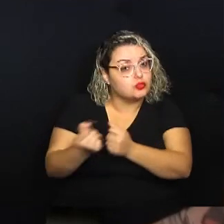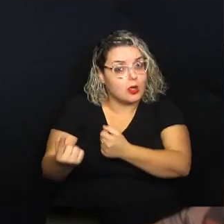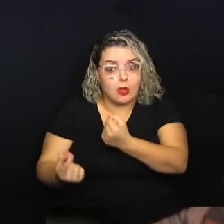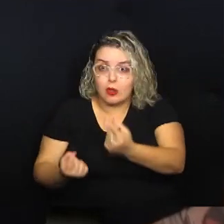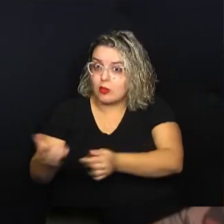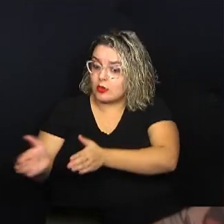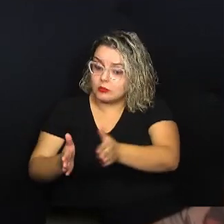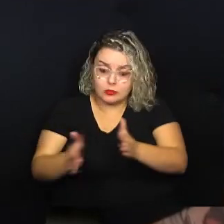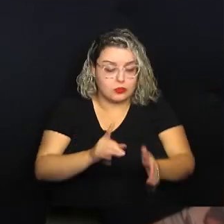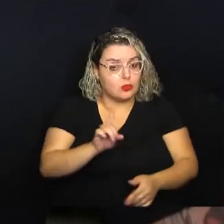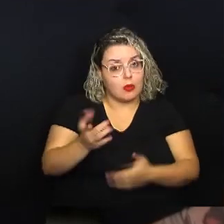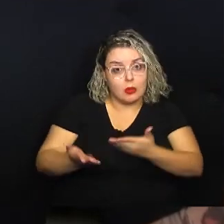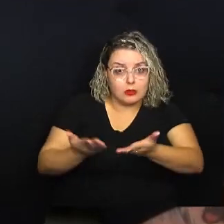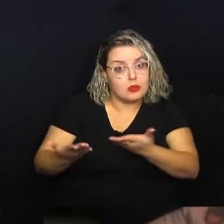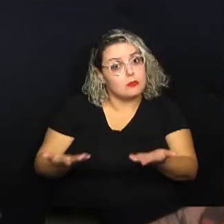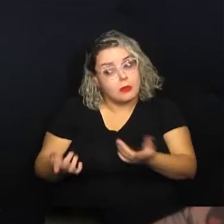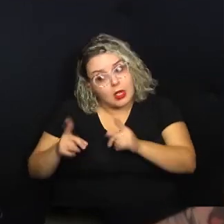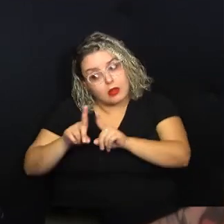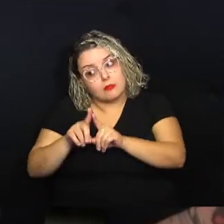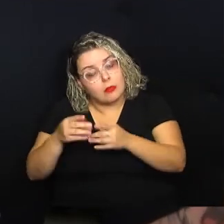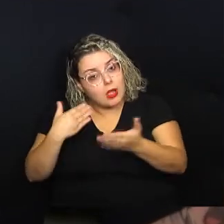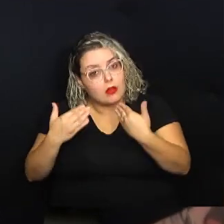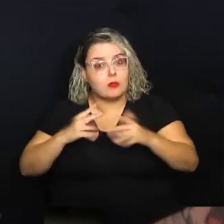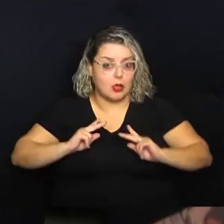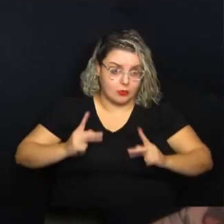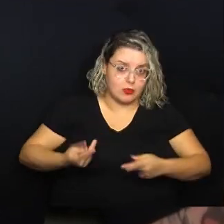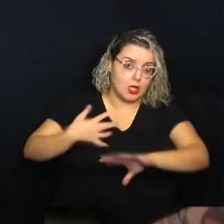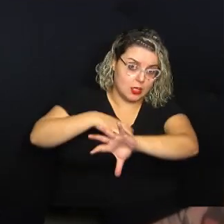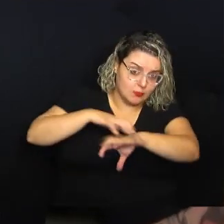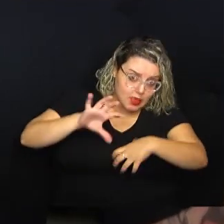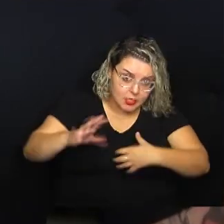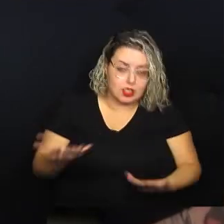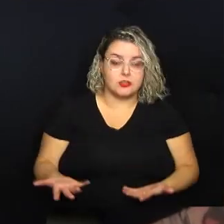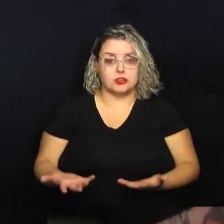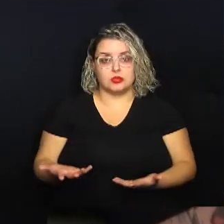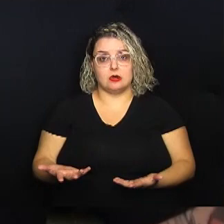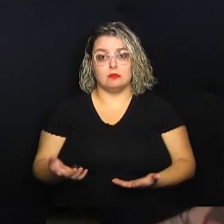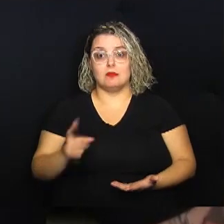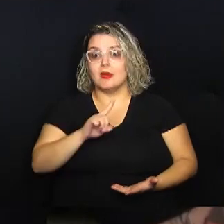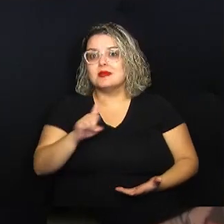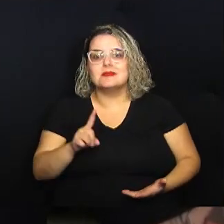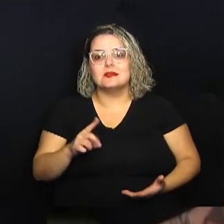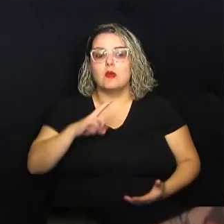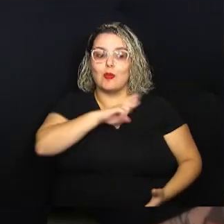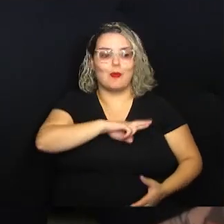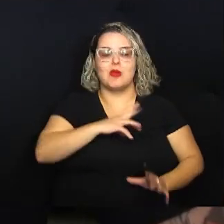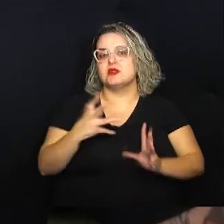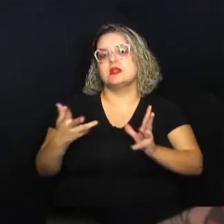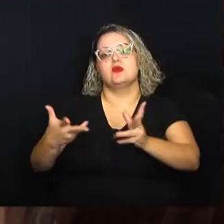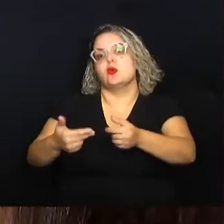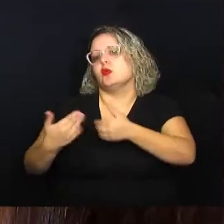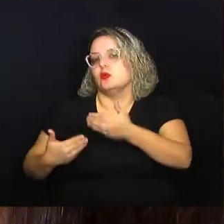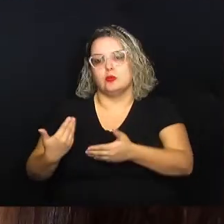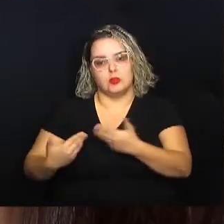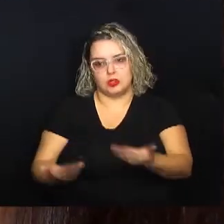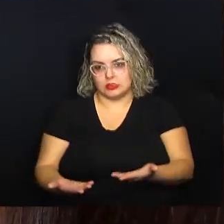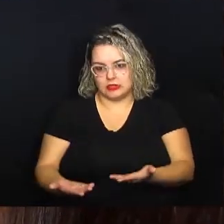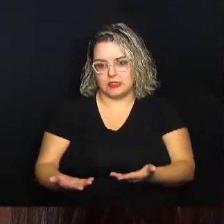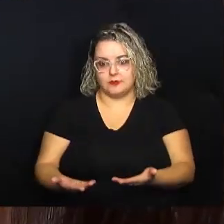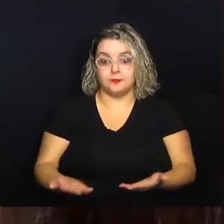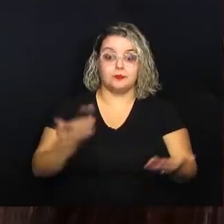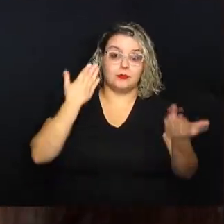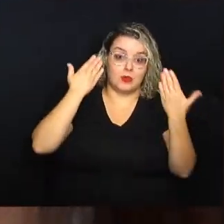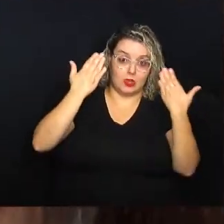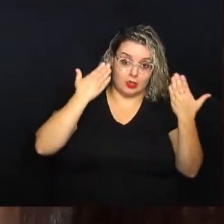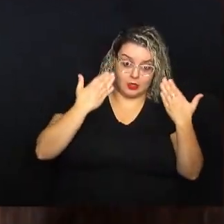é o tratamento, não é nada, mas é assim a humanidade, a proximidade que você tem com a outra pessoa, que é isso que vai importar naquele momento. A